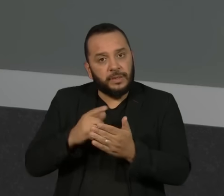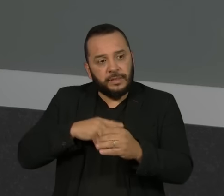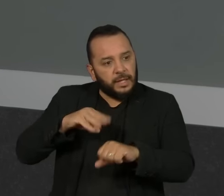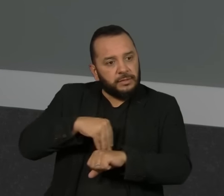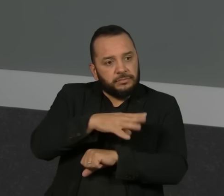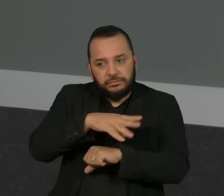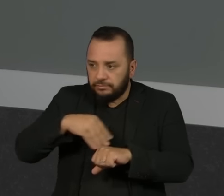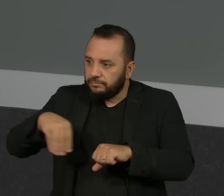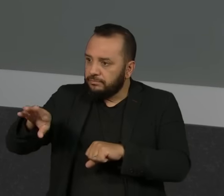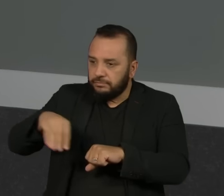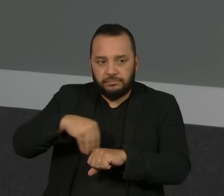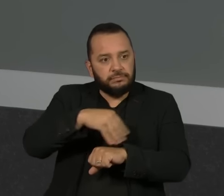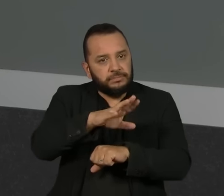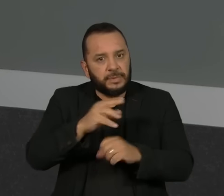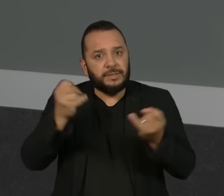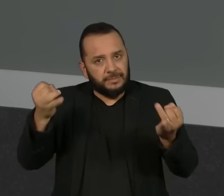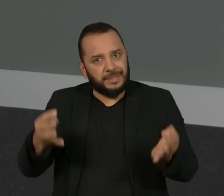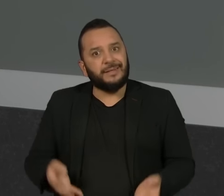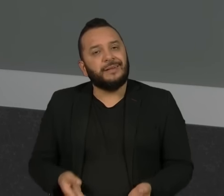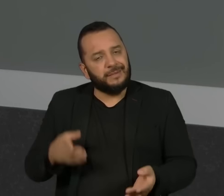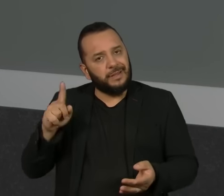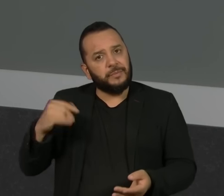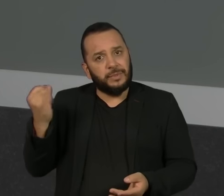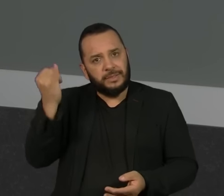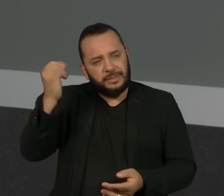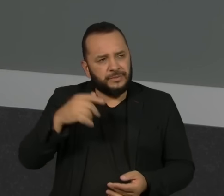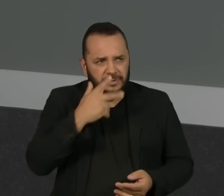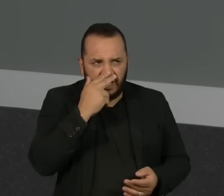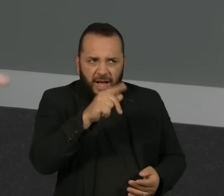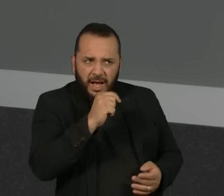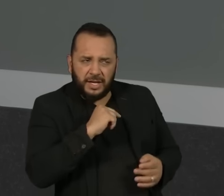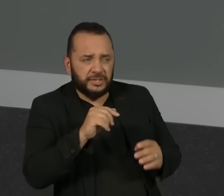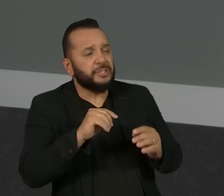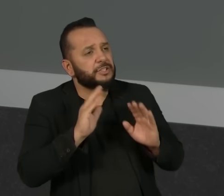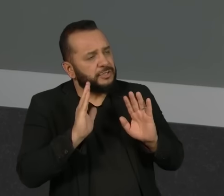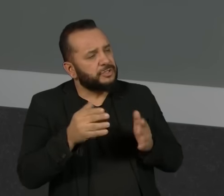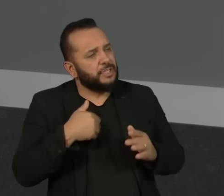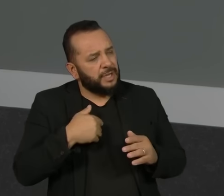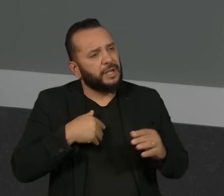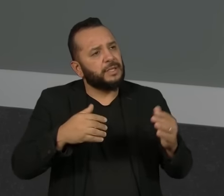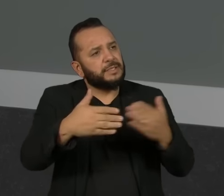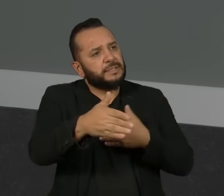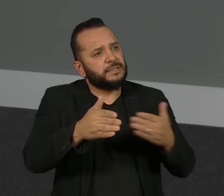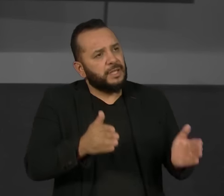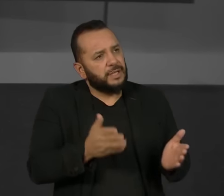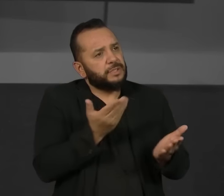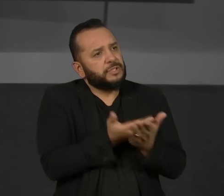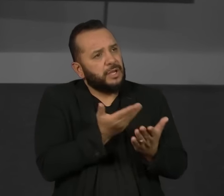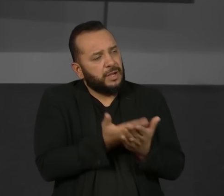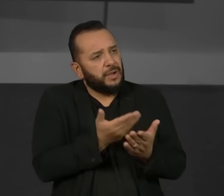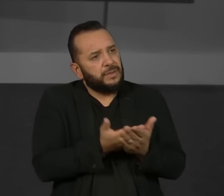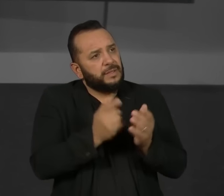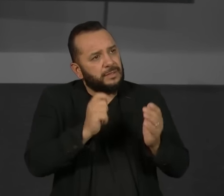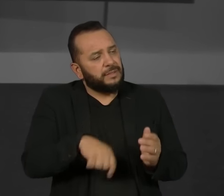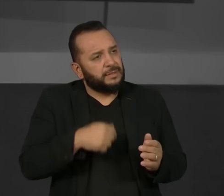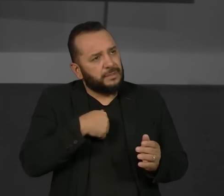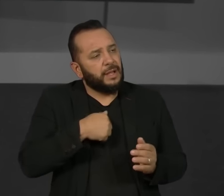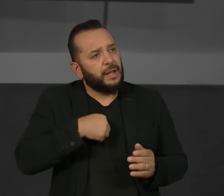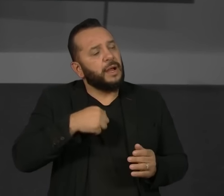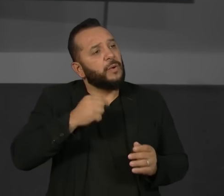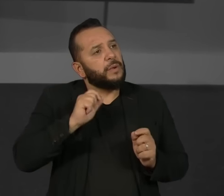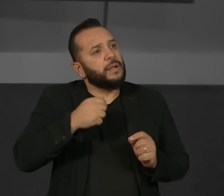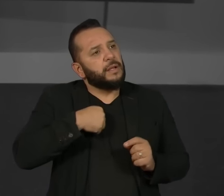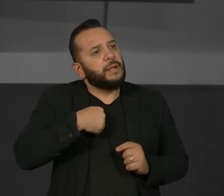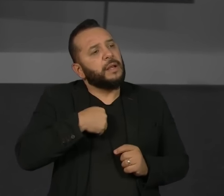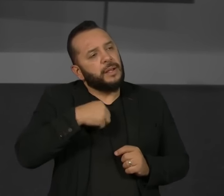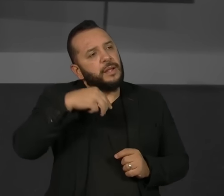Você acha que a mediação em sala de aula daria conta de apresentar Monteiro Lobato para os alunos? Eu acho que sim, eu sou contra qualquer